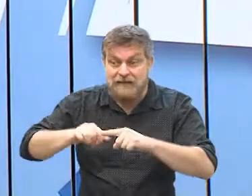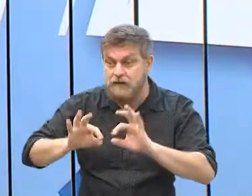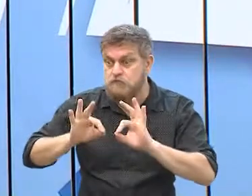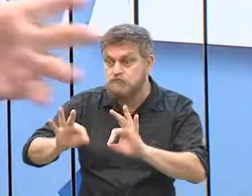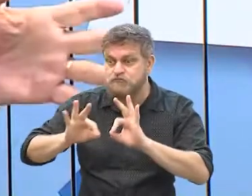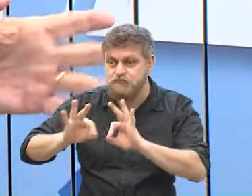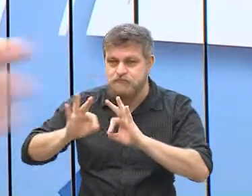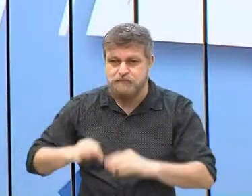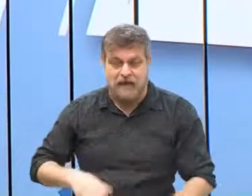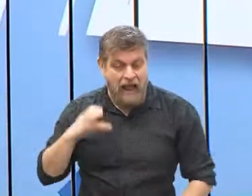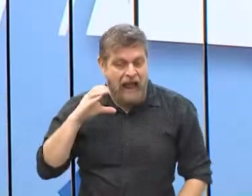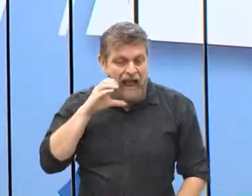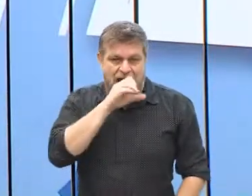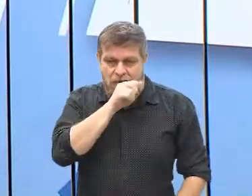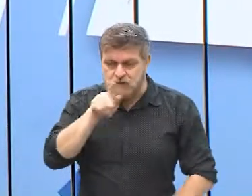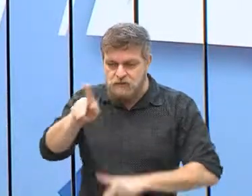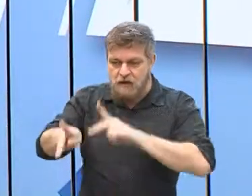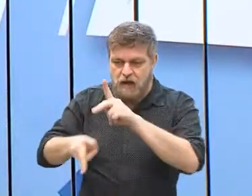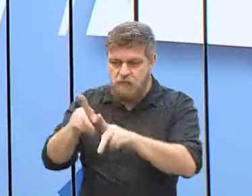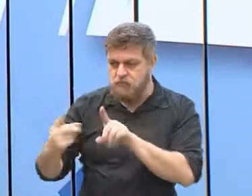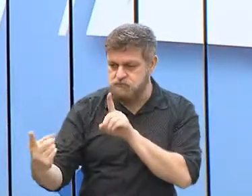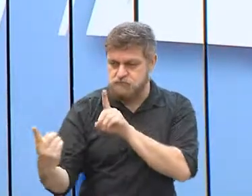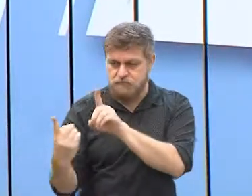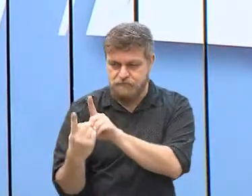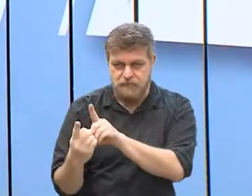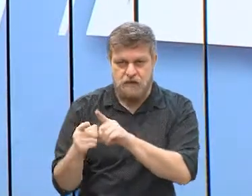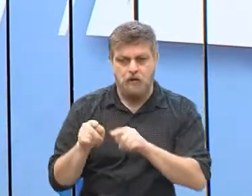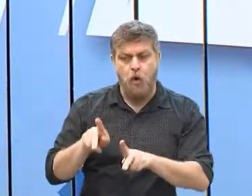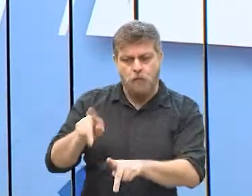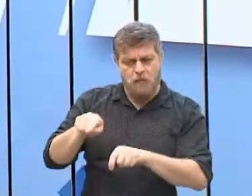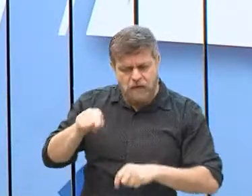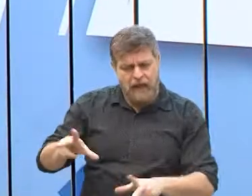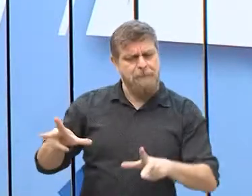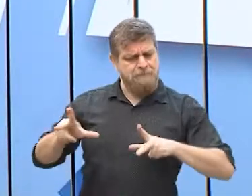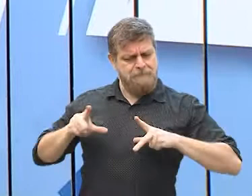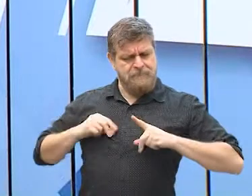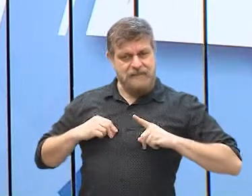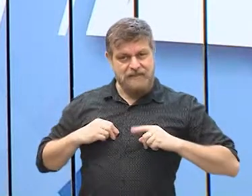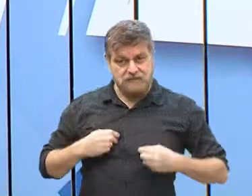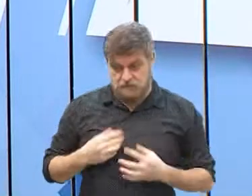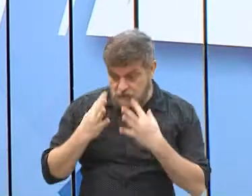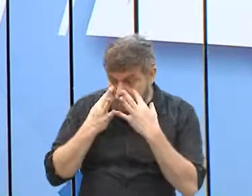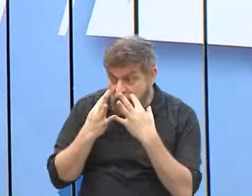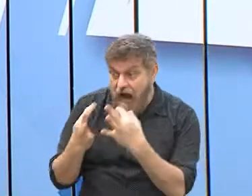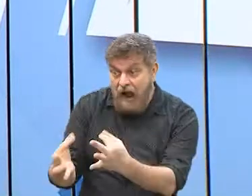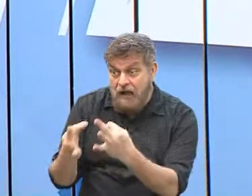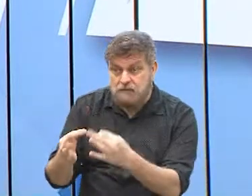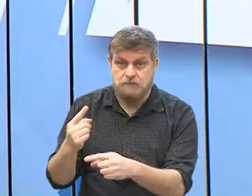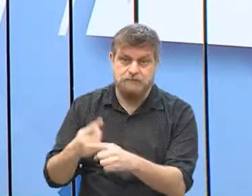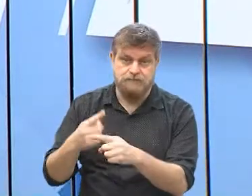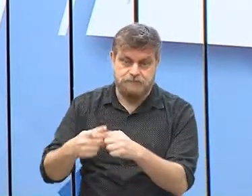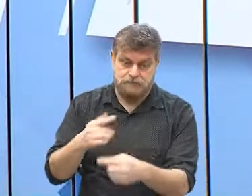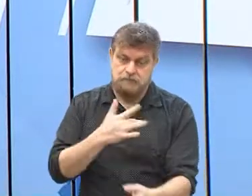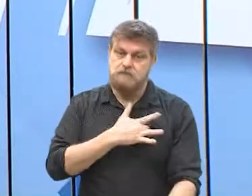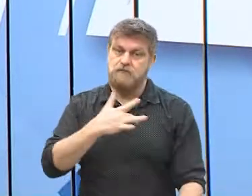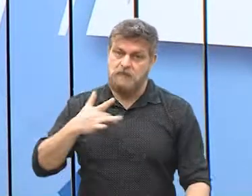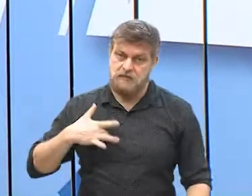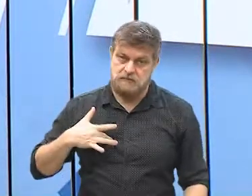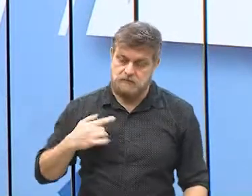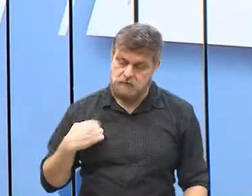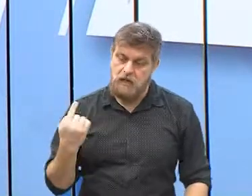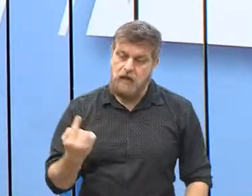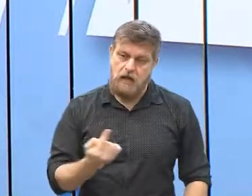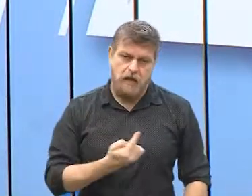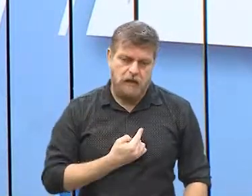breve ele vai estar atendendo a população do Bassoli, que merece essa atenção, porque saúde talvez seja o nosso